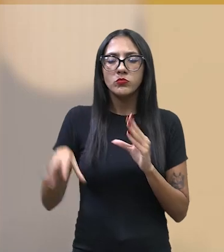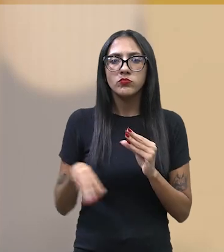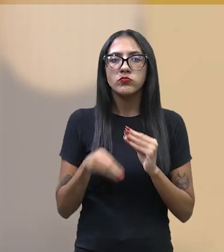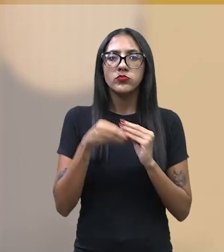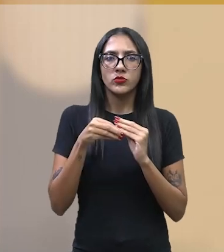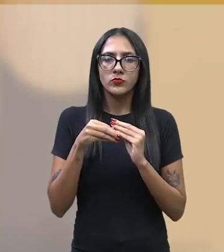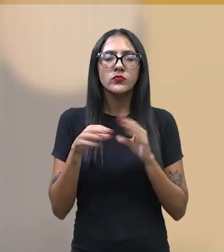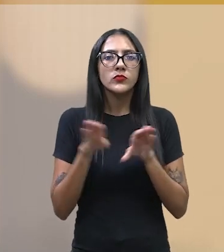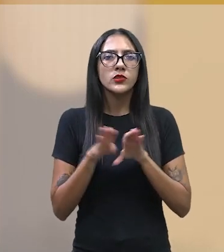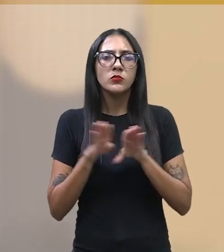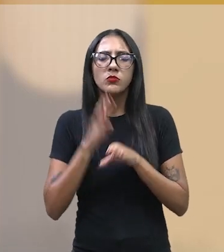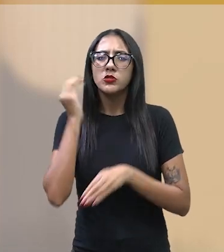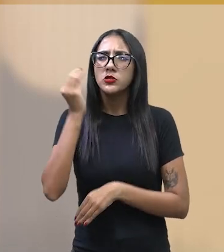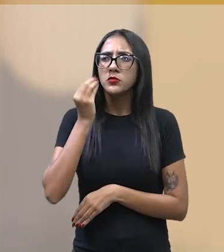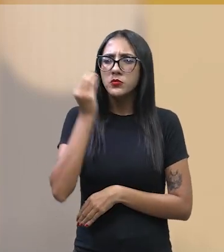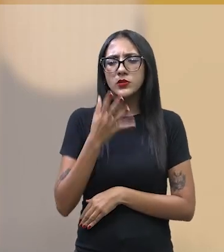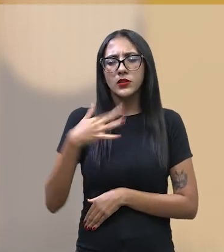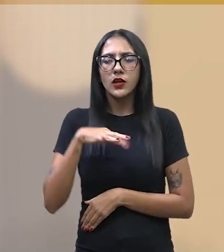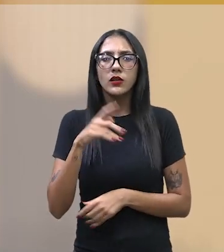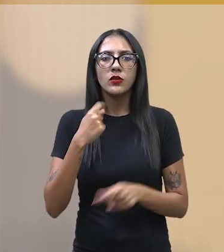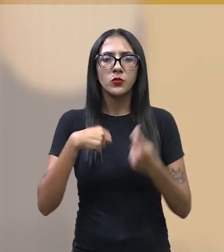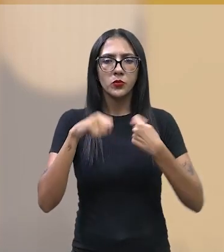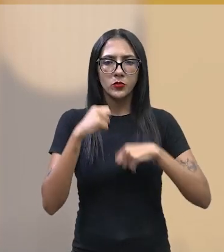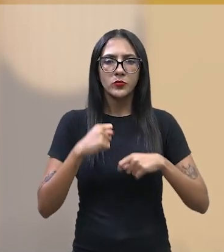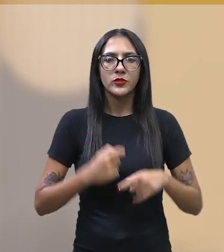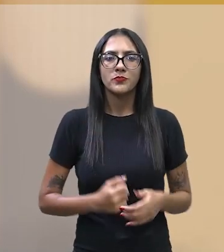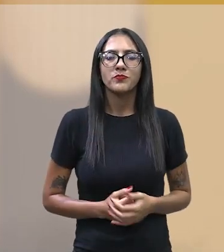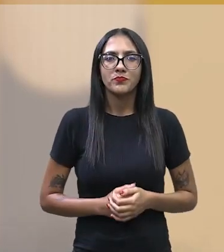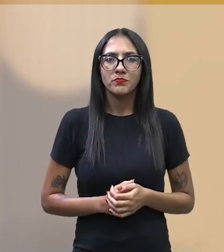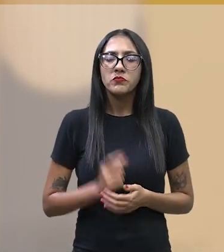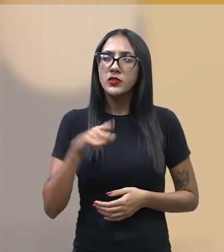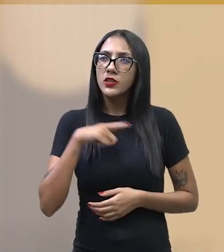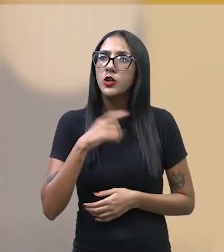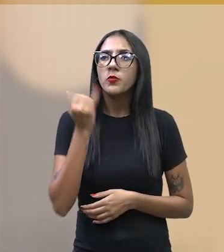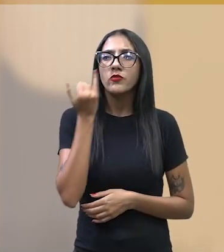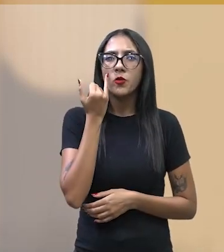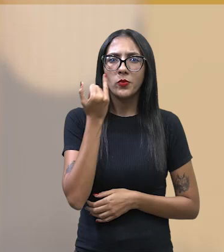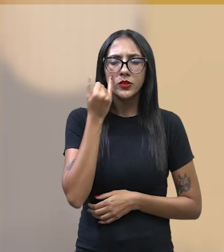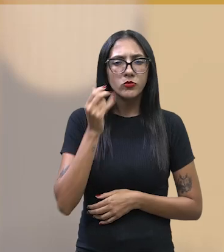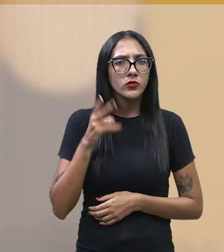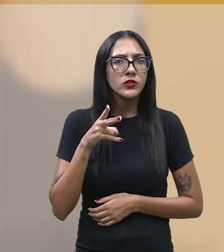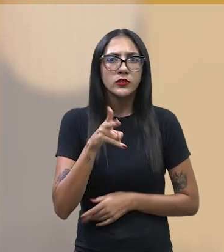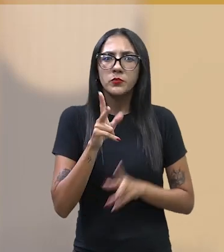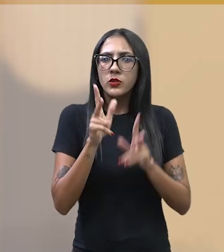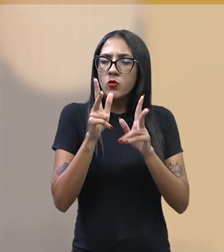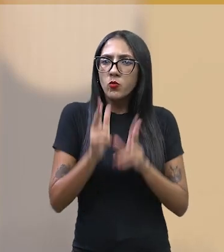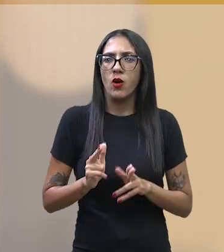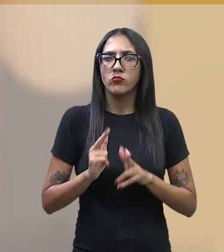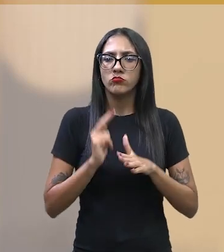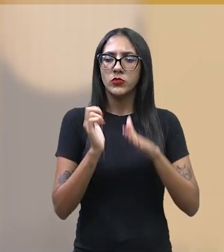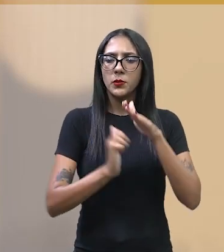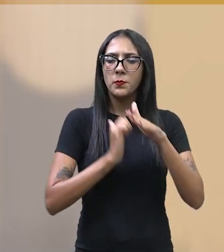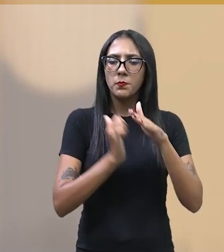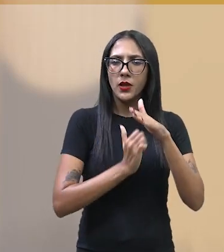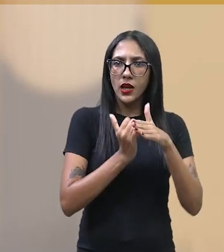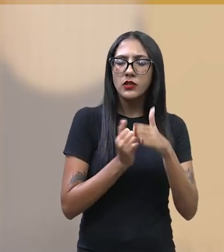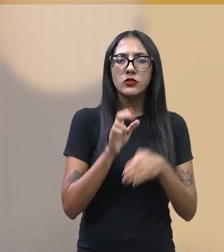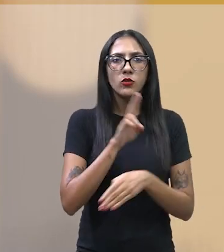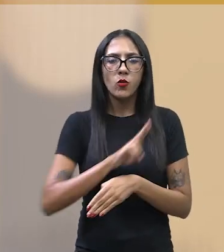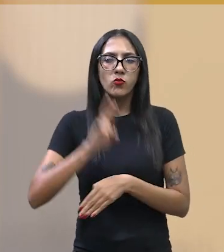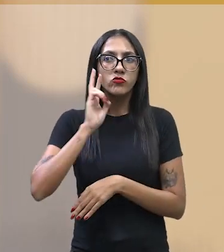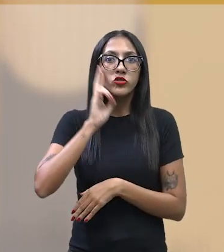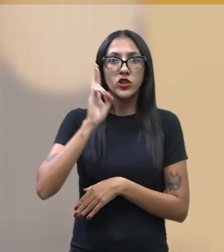por especialistas financeiros. Ele é um índice que ele é padrão, muitas empresas, gestores usam ele porque